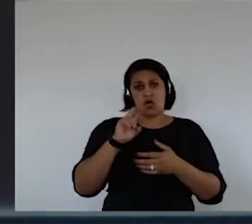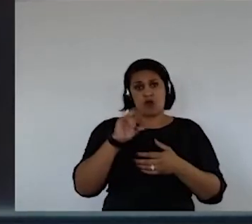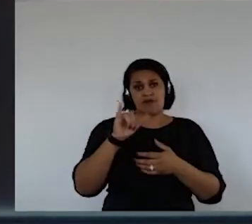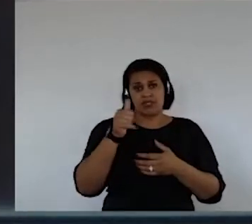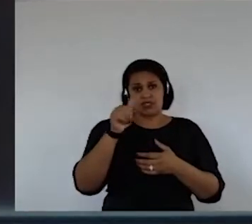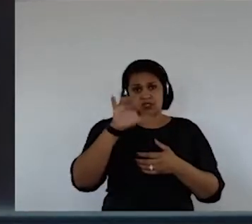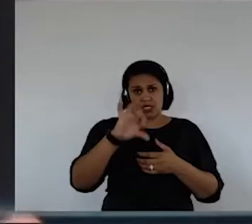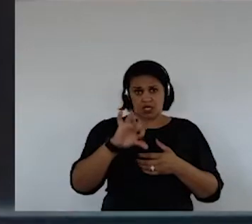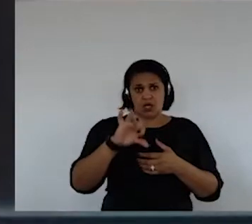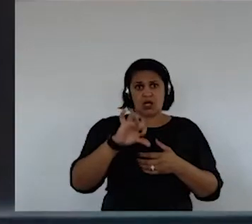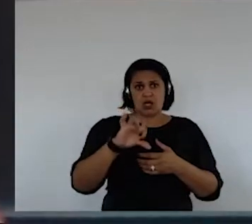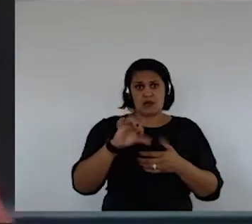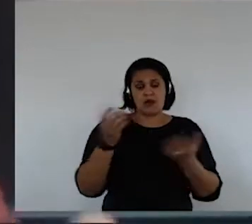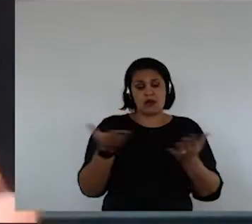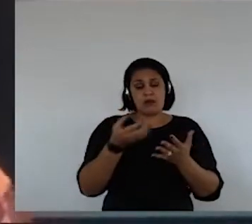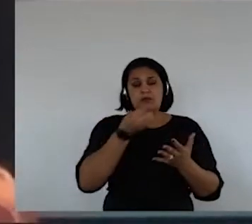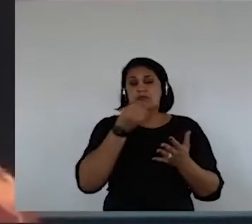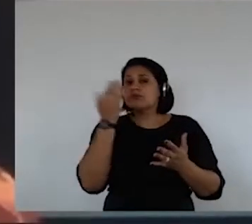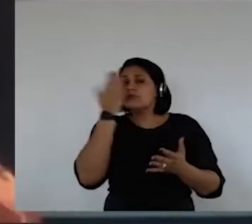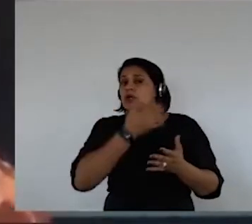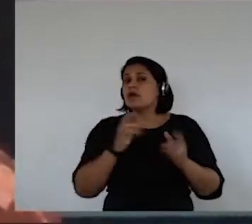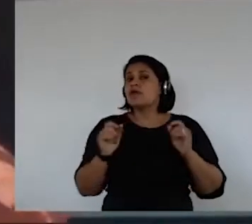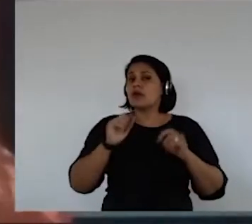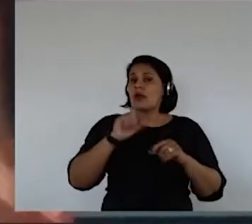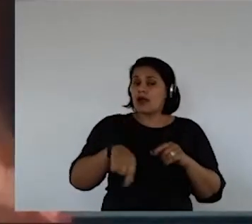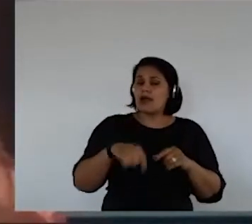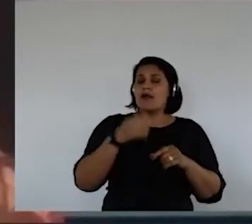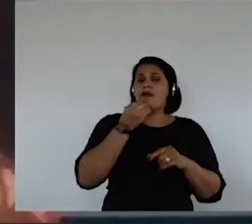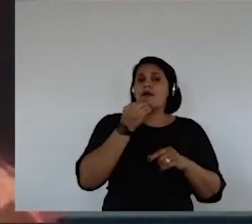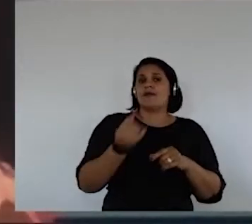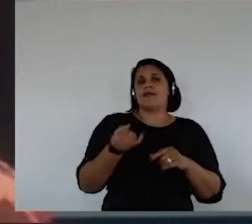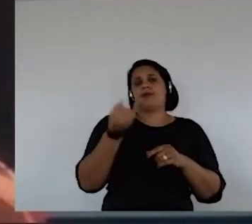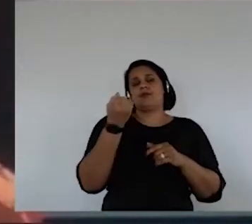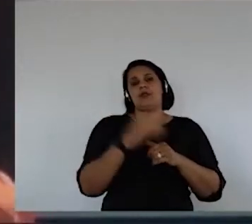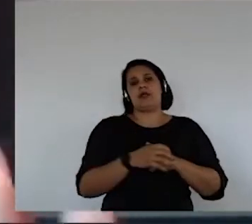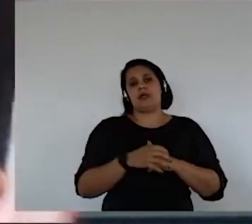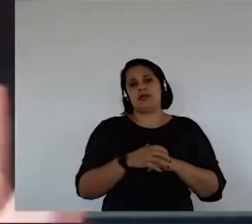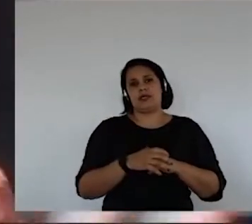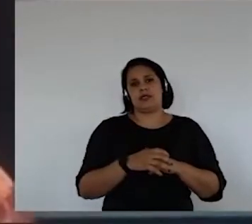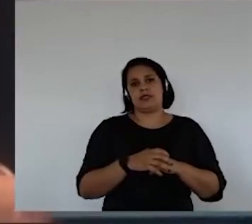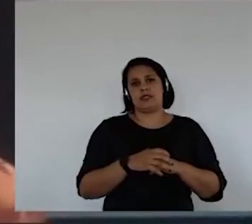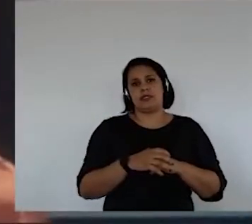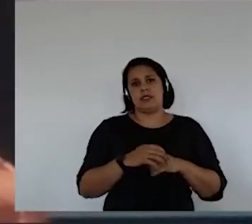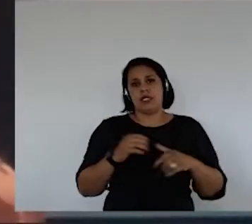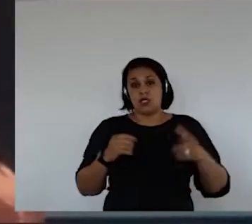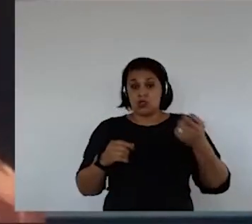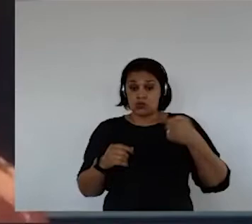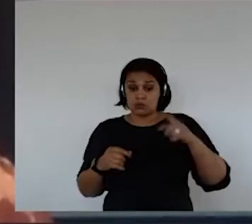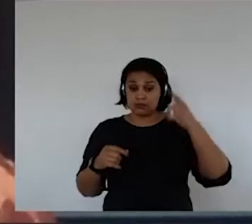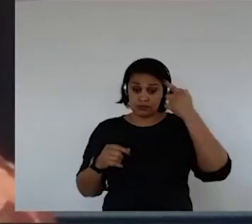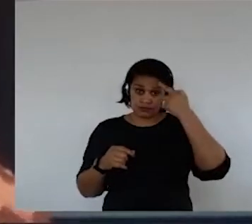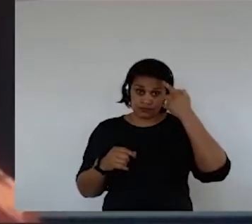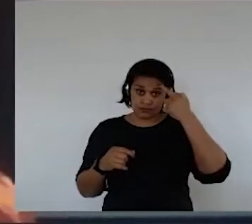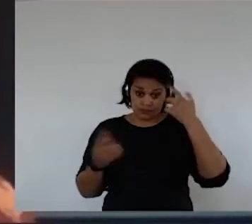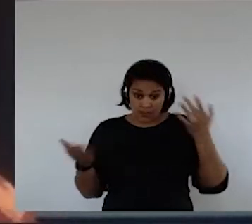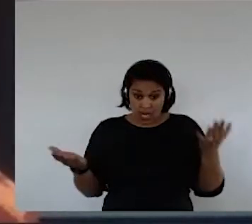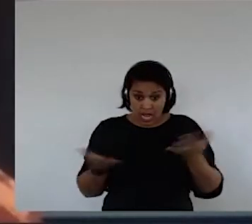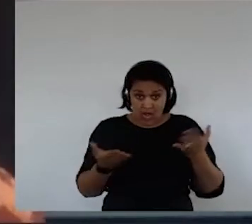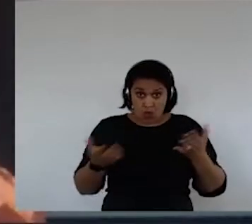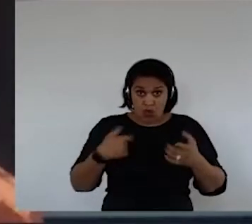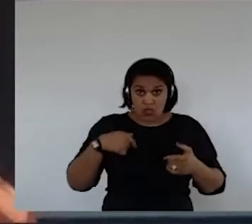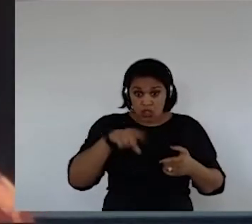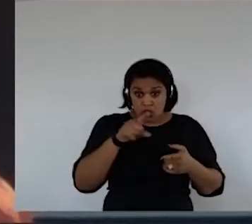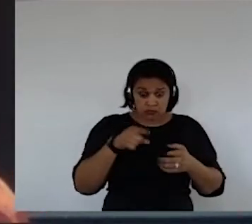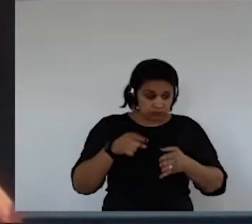mostra como uma oportunidade. Estamos numa encruzilhada. Se vamos efetivamente, a partir desse momento,